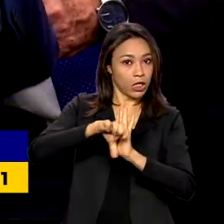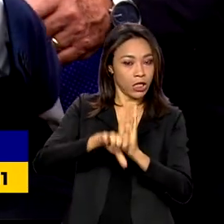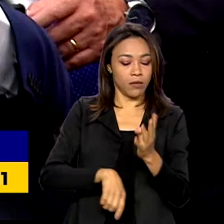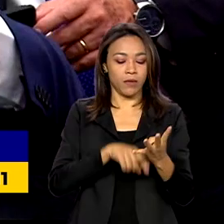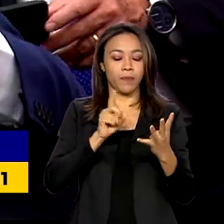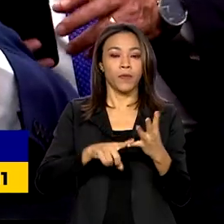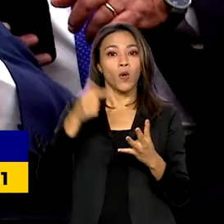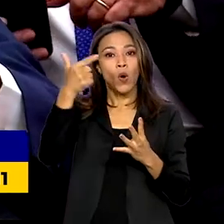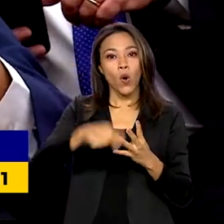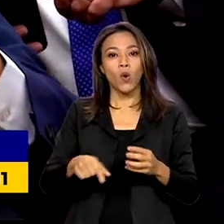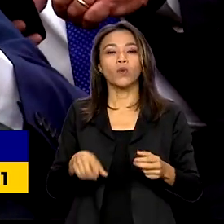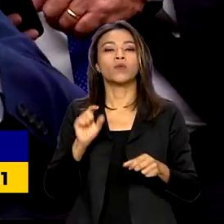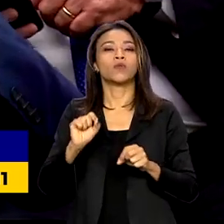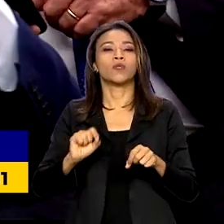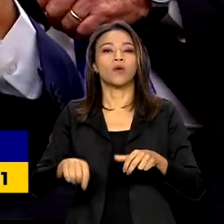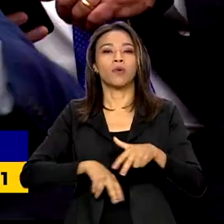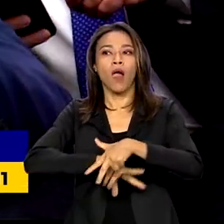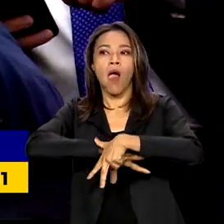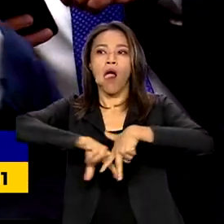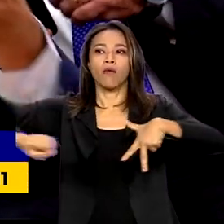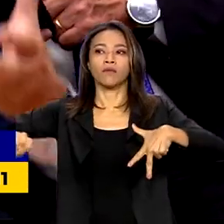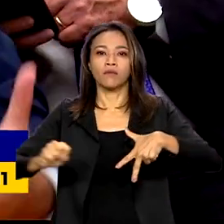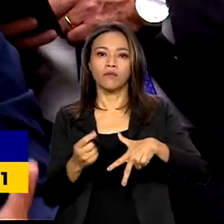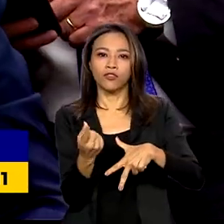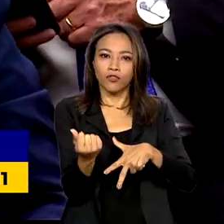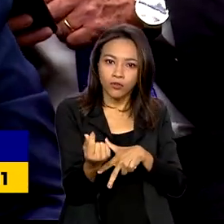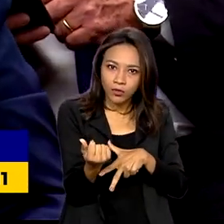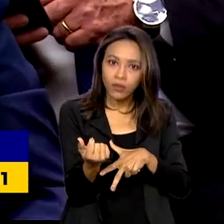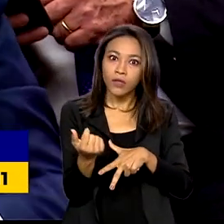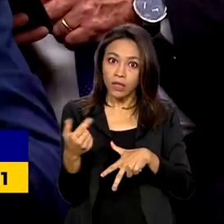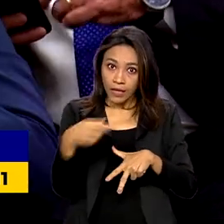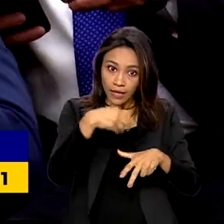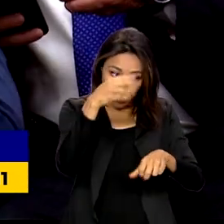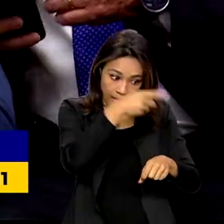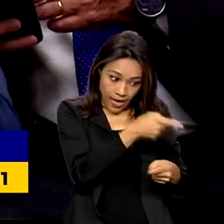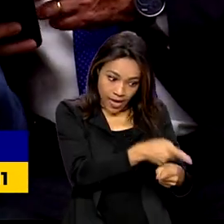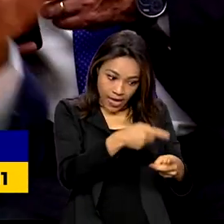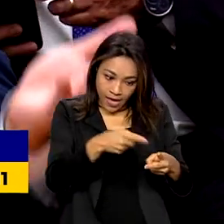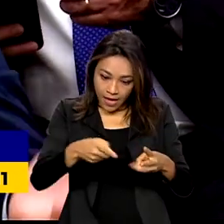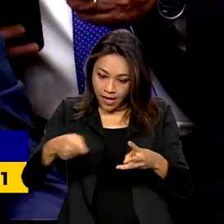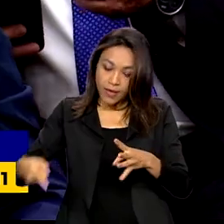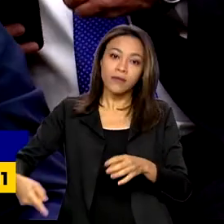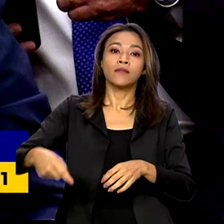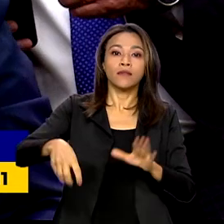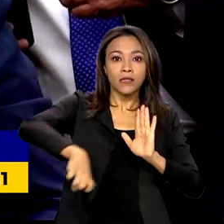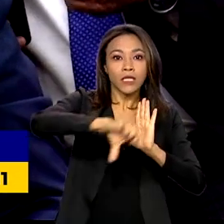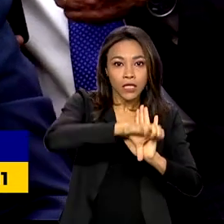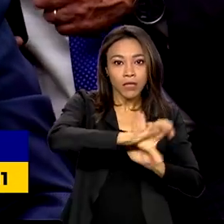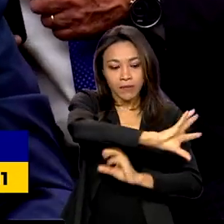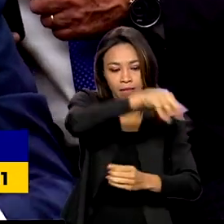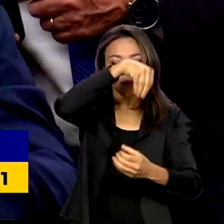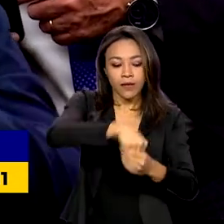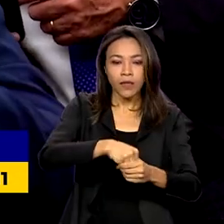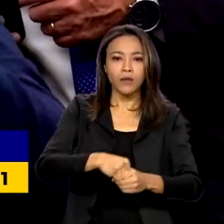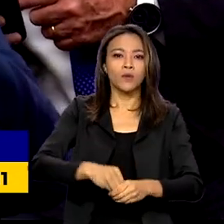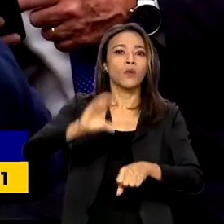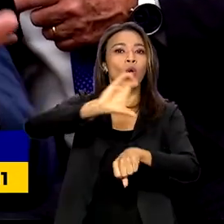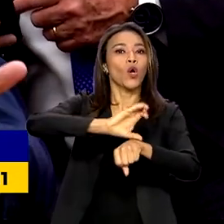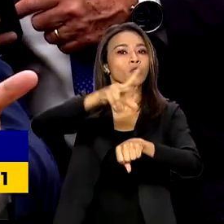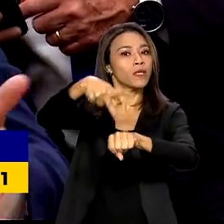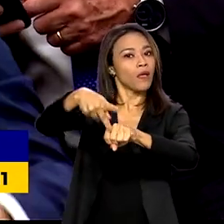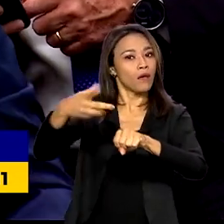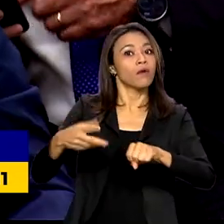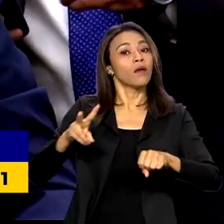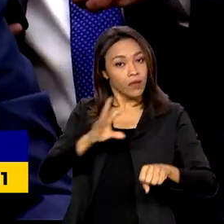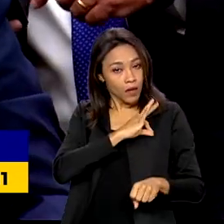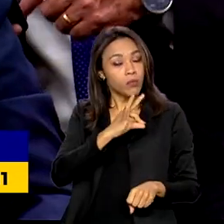Peculato digital são crimes que estão no código penal que independentemente de quem seja os investigados a Polícia